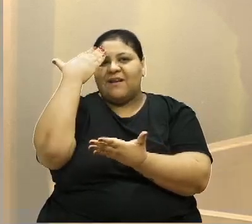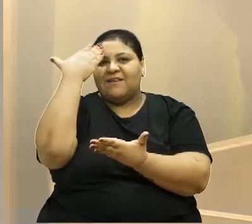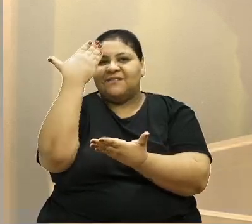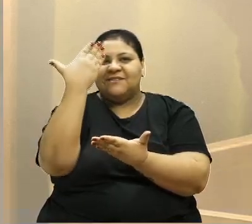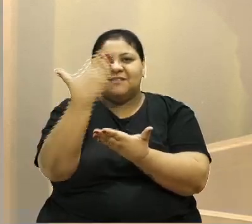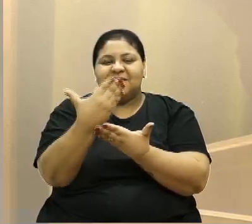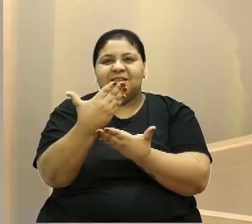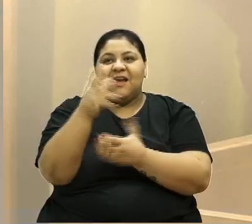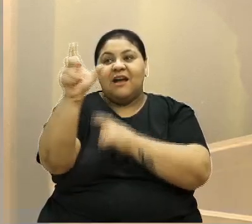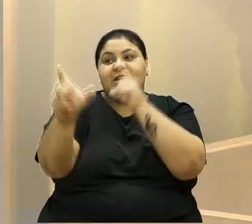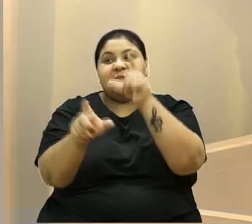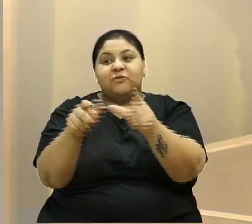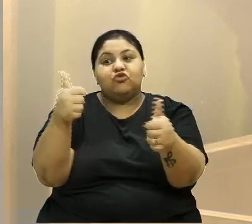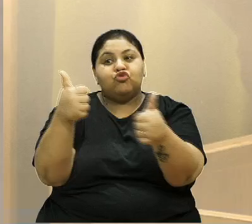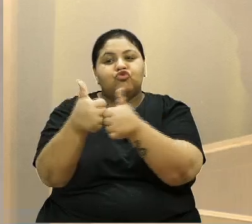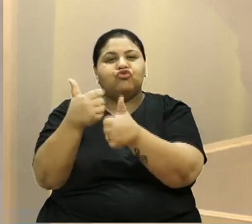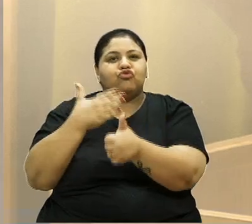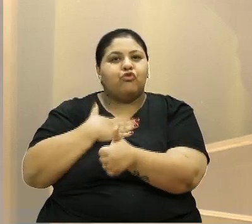quem esteve comigo